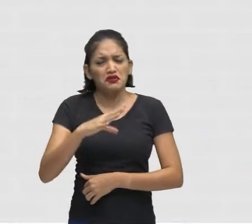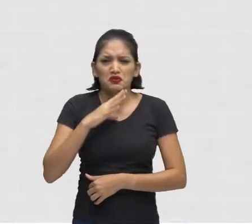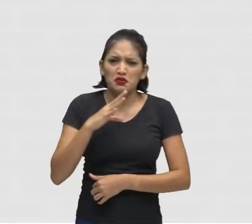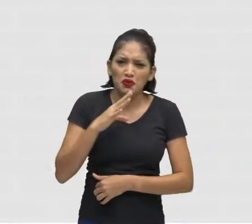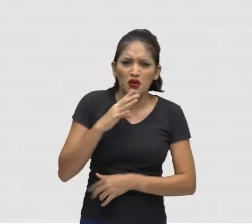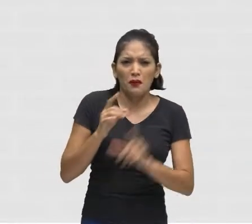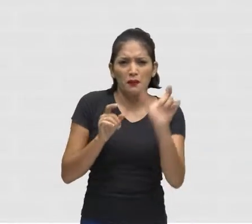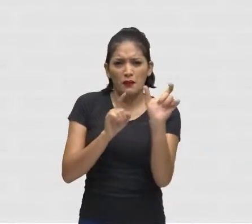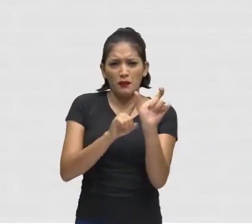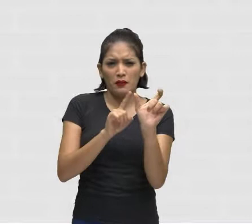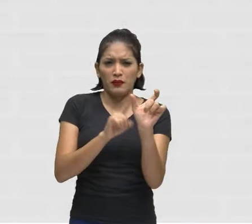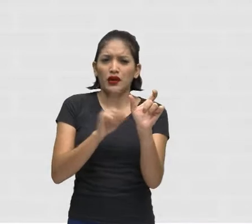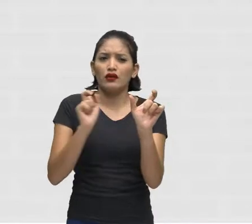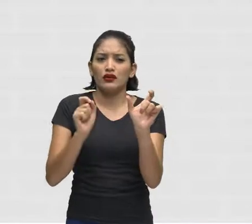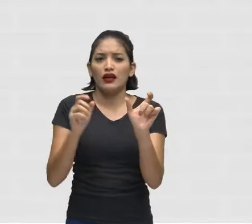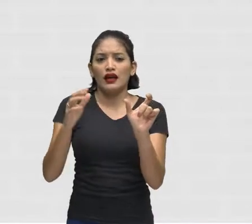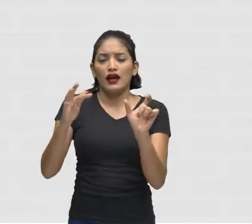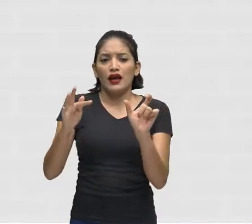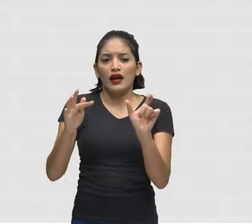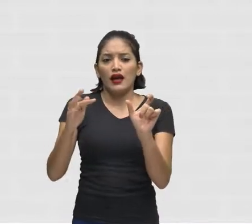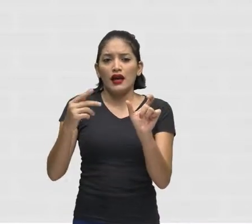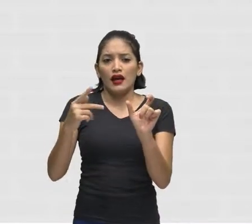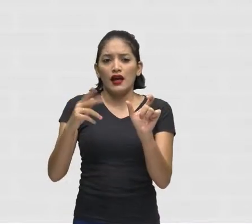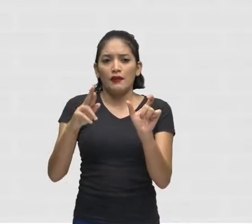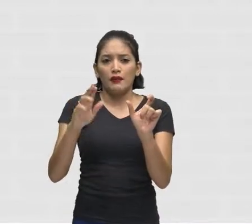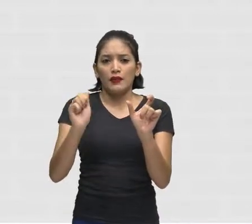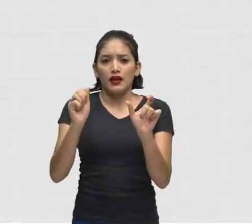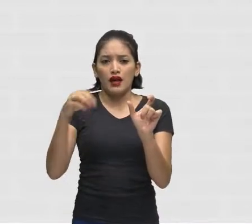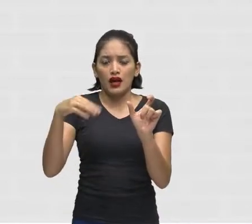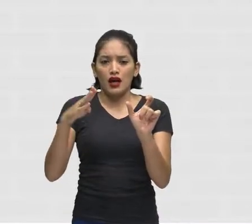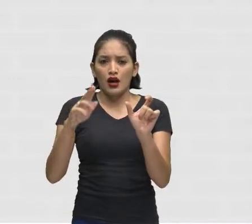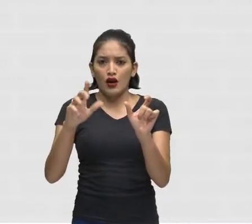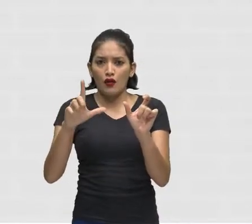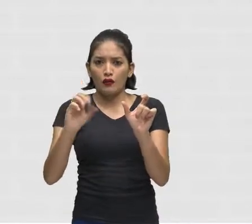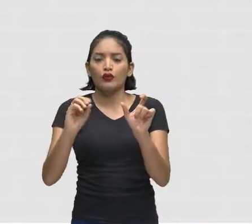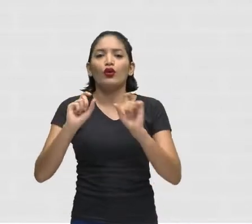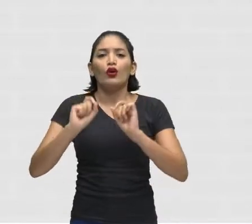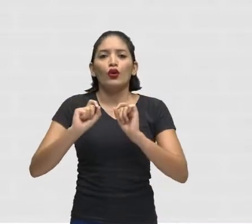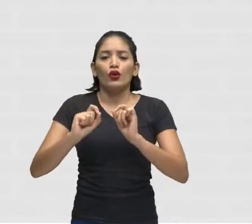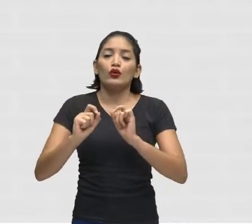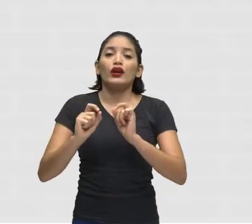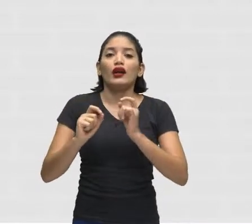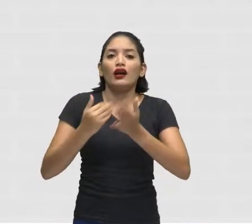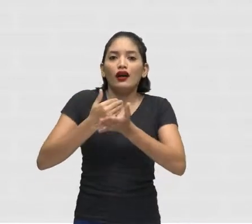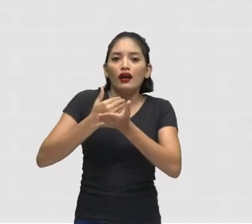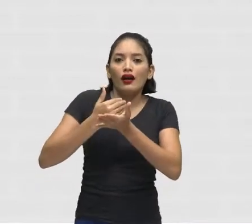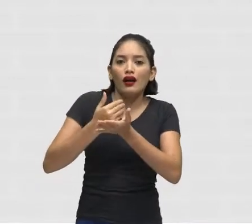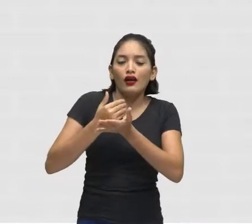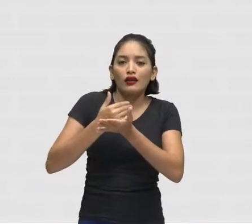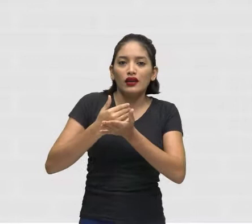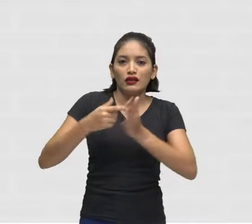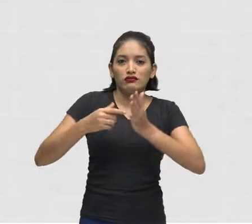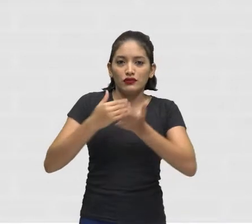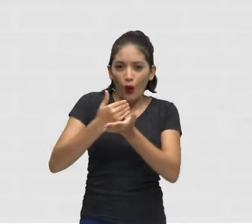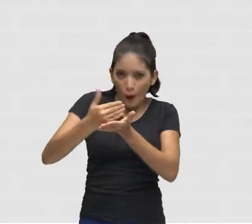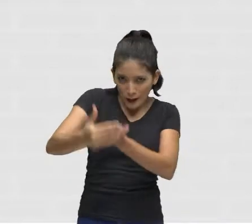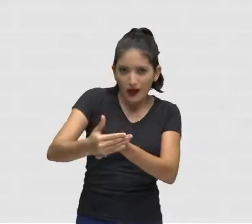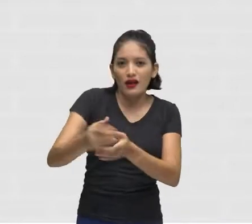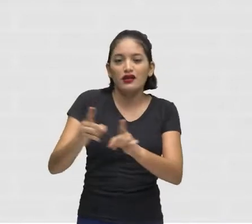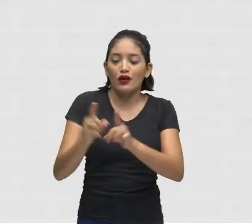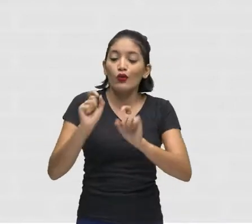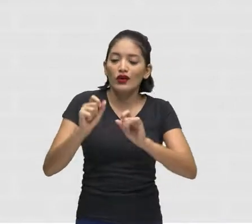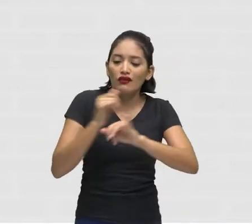respeito dela, preâmbulo é um sinônimo de introdução, né, de prenúncio, de algo que venha